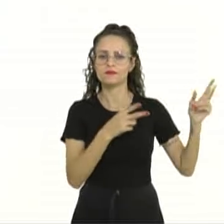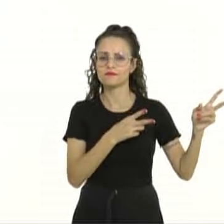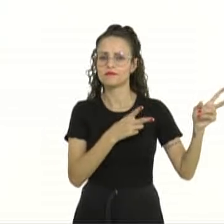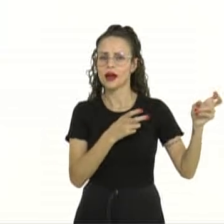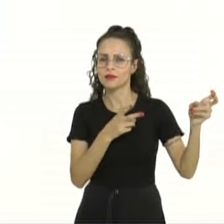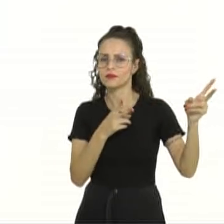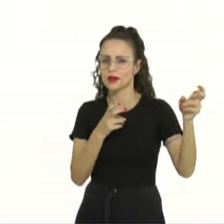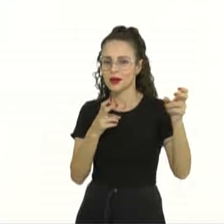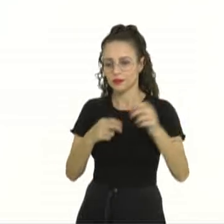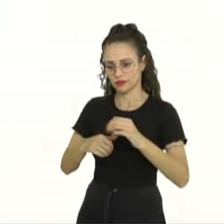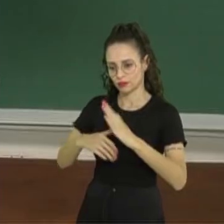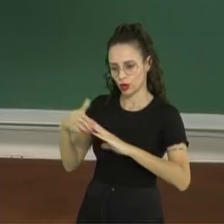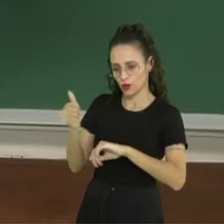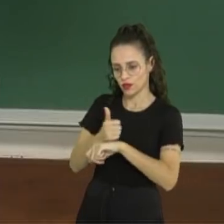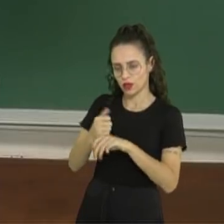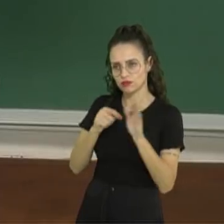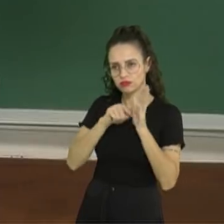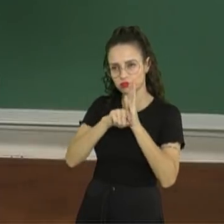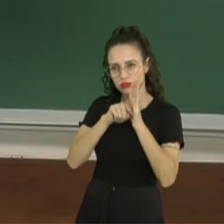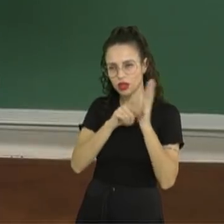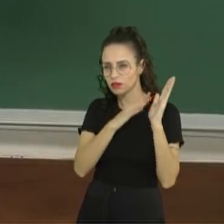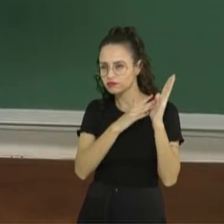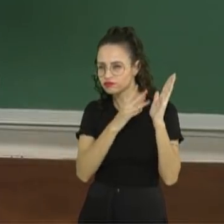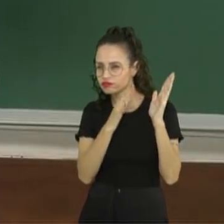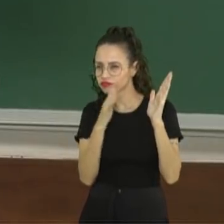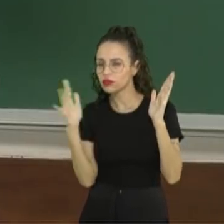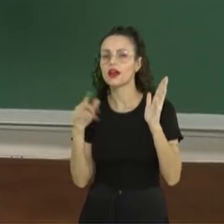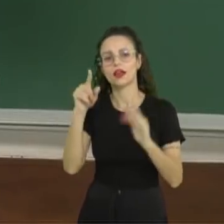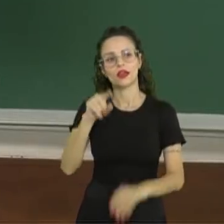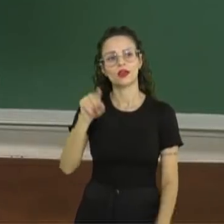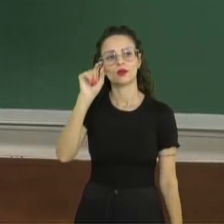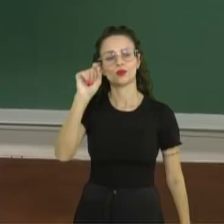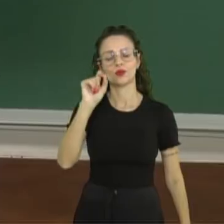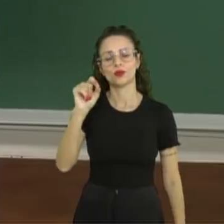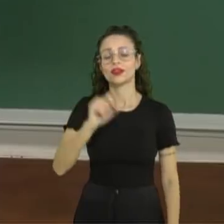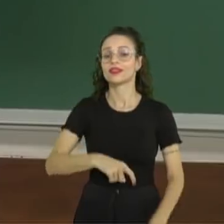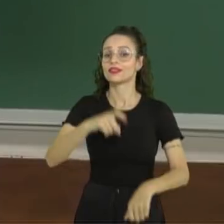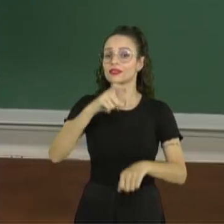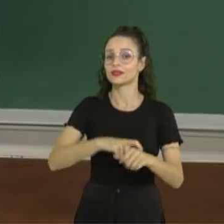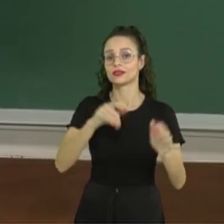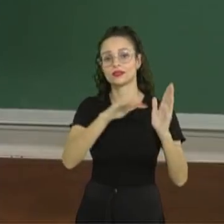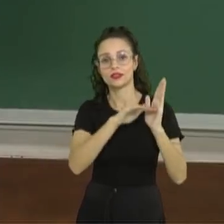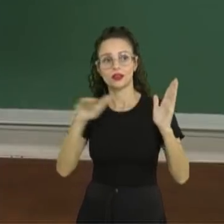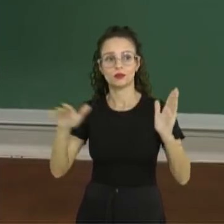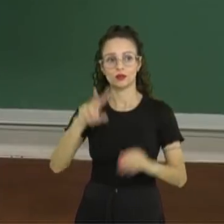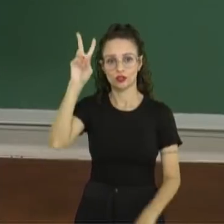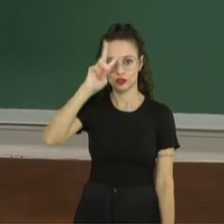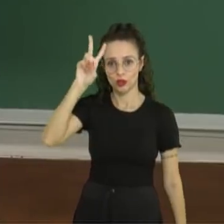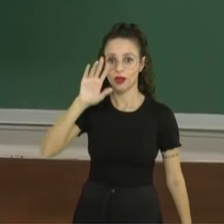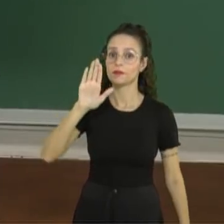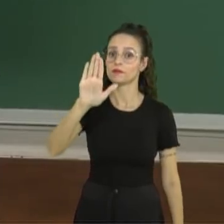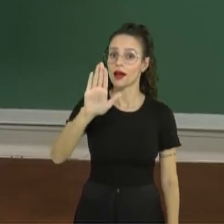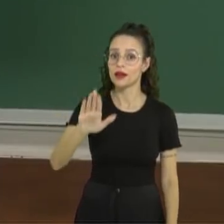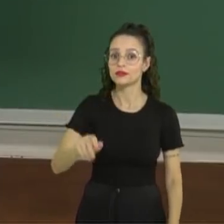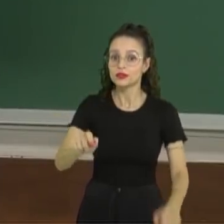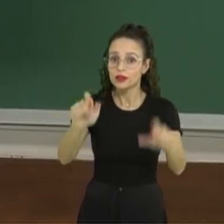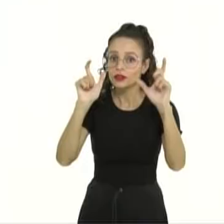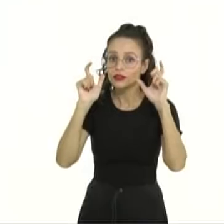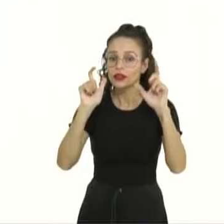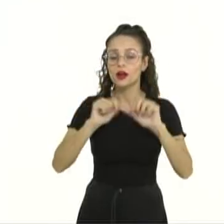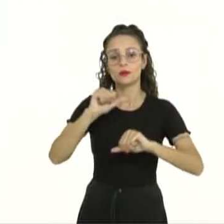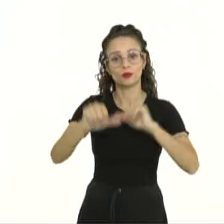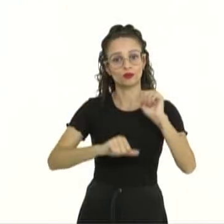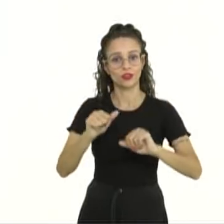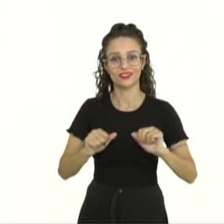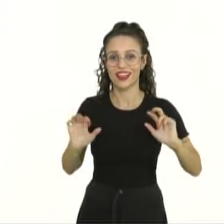pelos historiadores ao longo do tempo, se utiliza o termo de tempo histórico. Mas atenção, as mudanças não ocorrem do